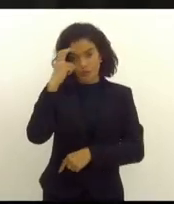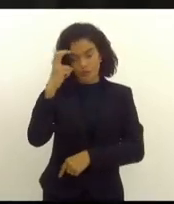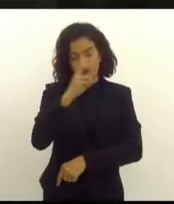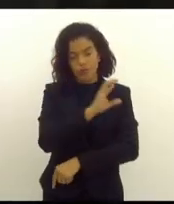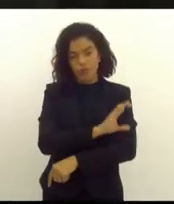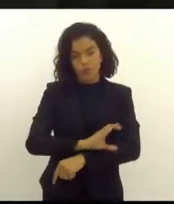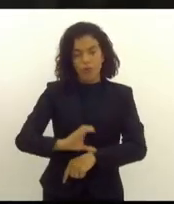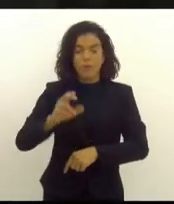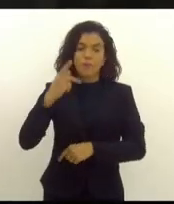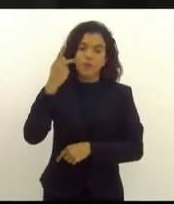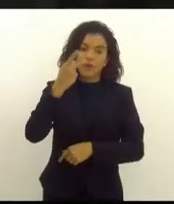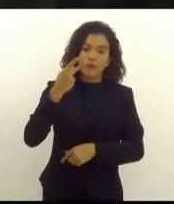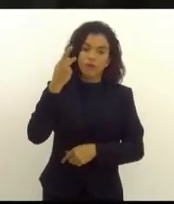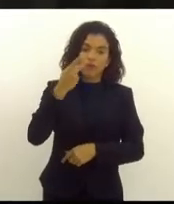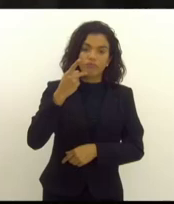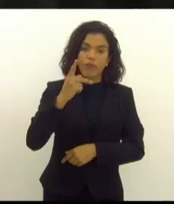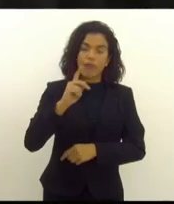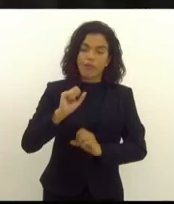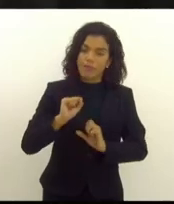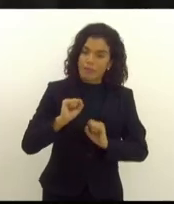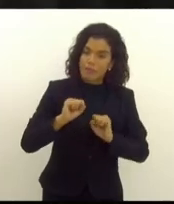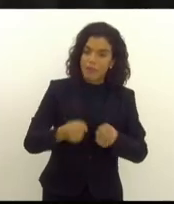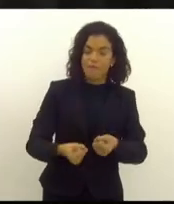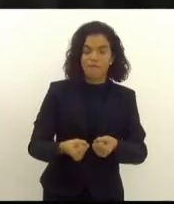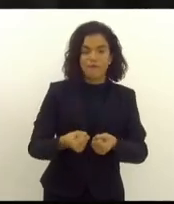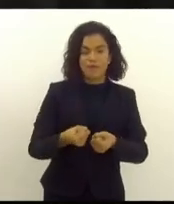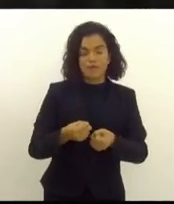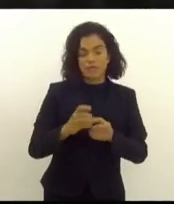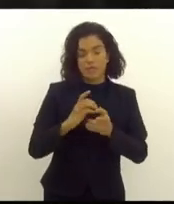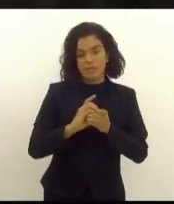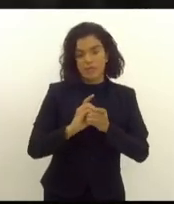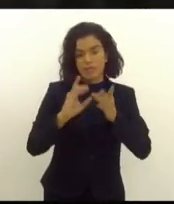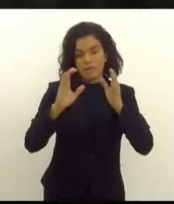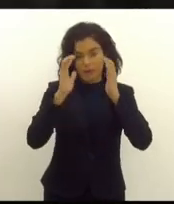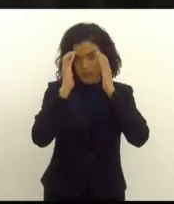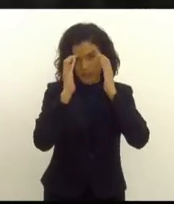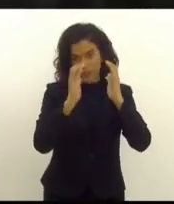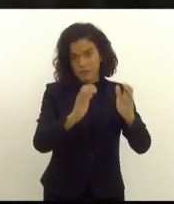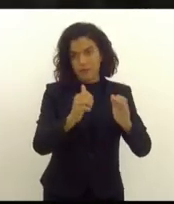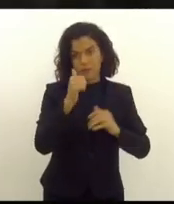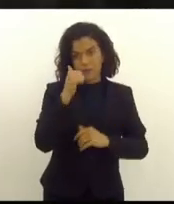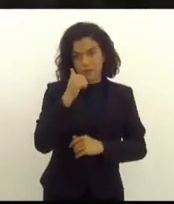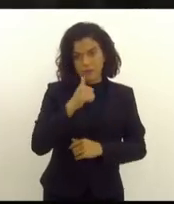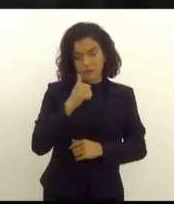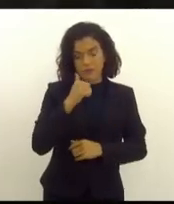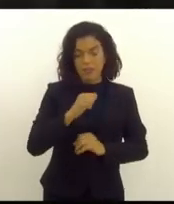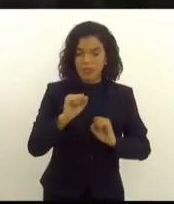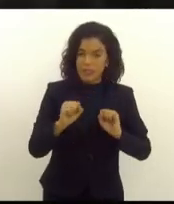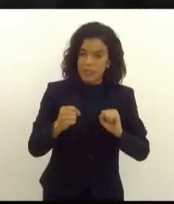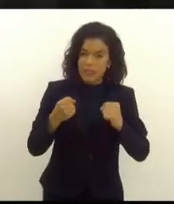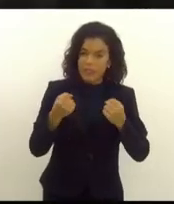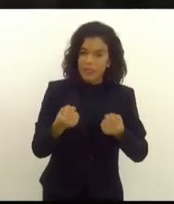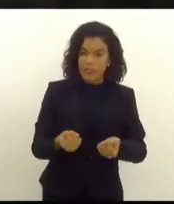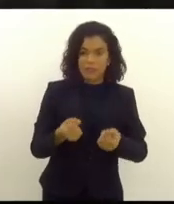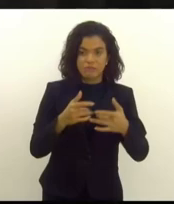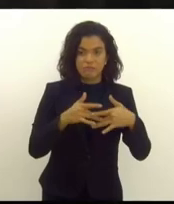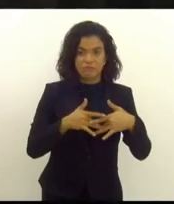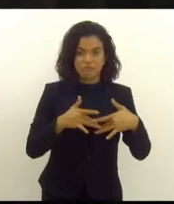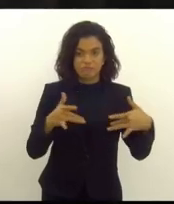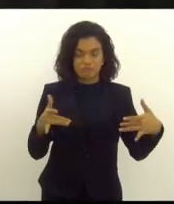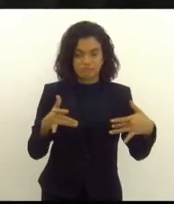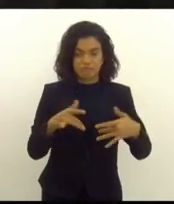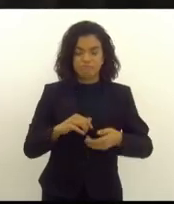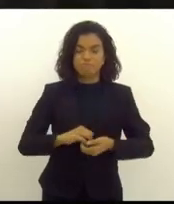da democracia em defesa do respeito às mulheres em defesa da Solidariedade